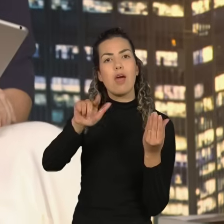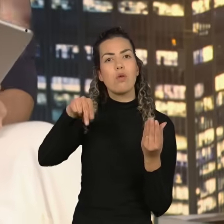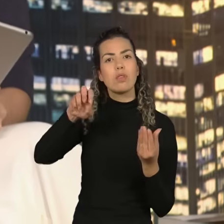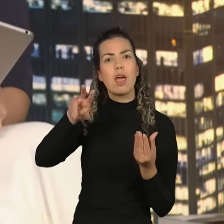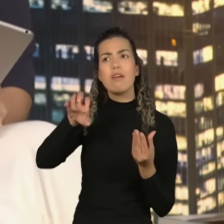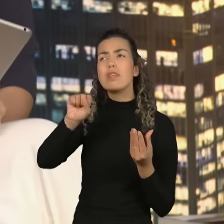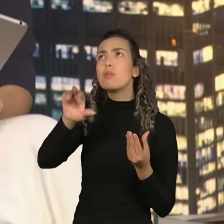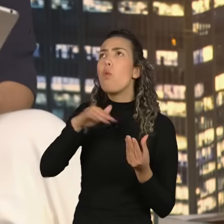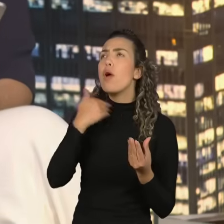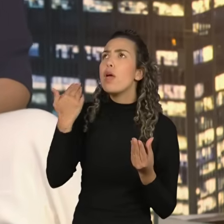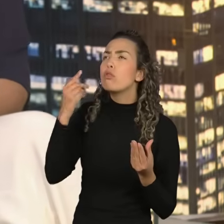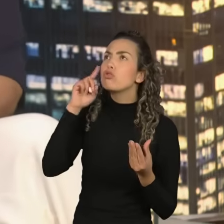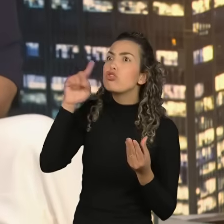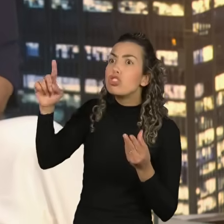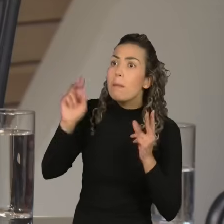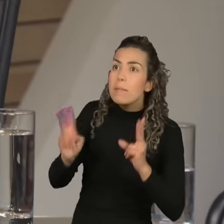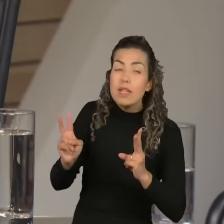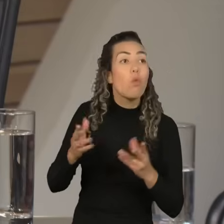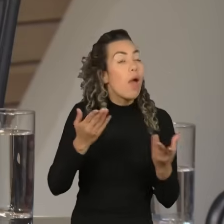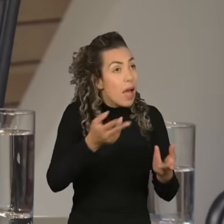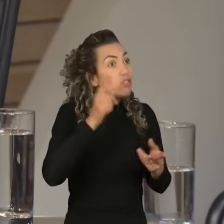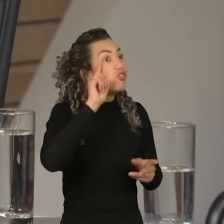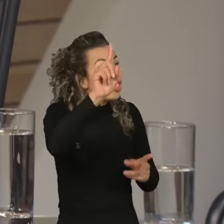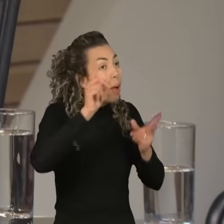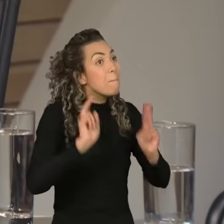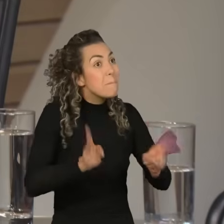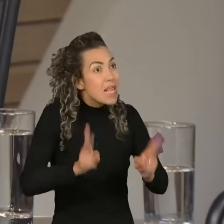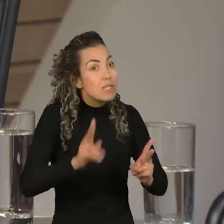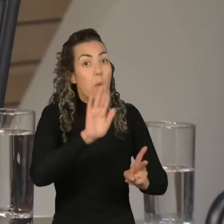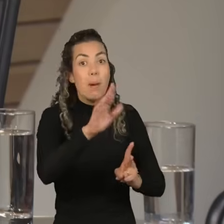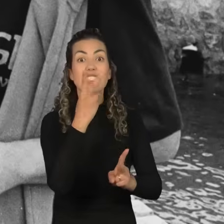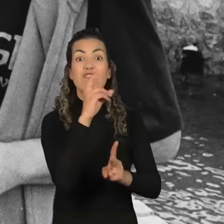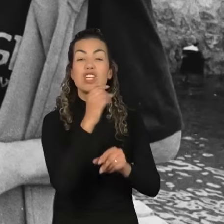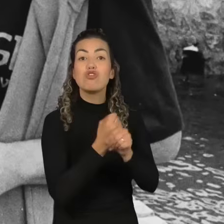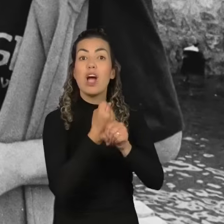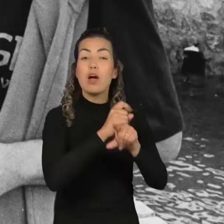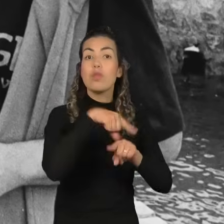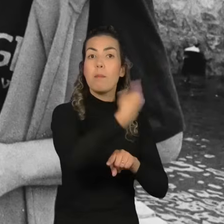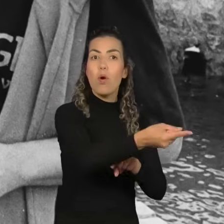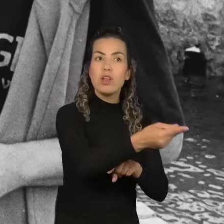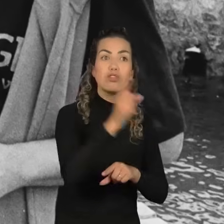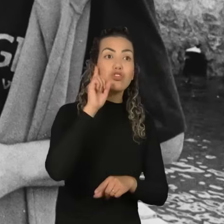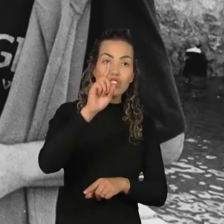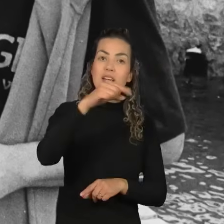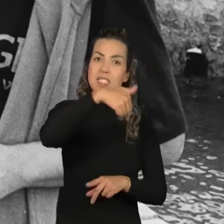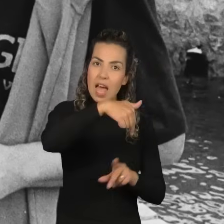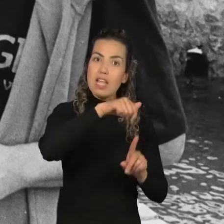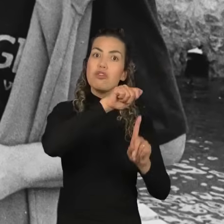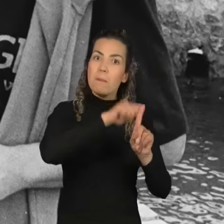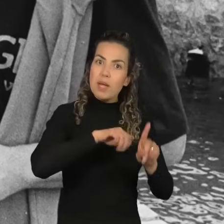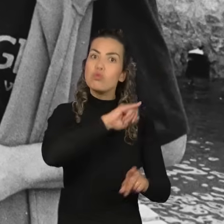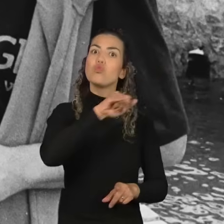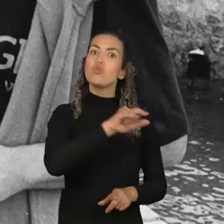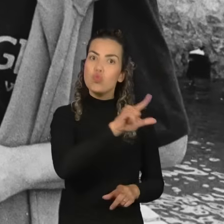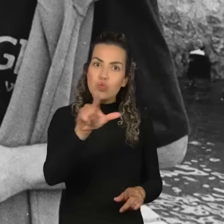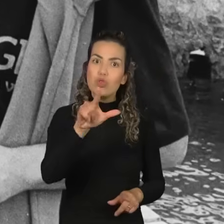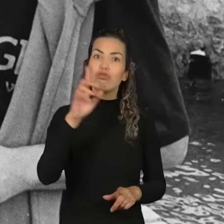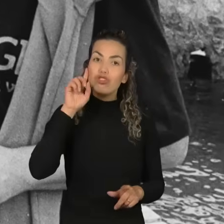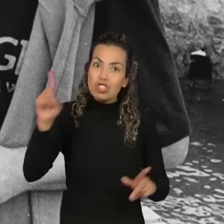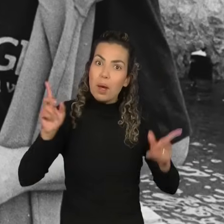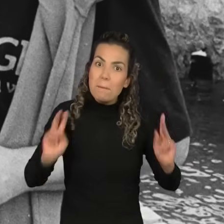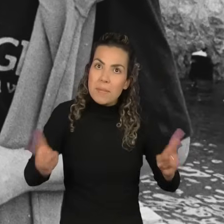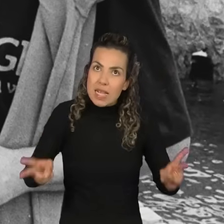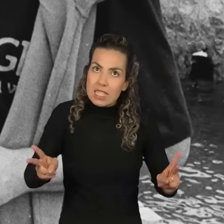anos depois, 20 né? anos depois. 20 anos depois, no dia 7 de julho. E o Ezequiel era o mentor intelectual do Cazuza